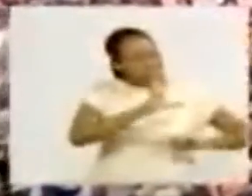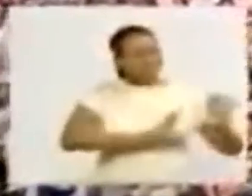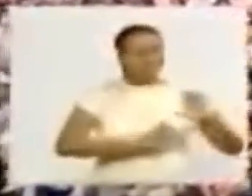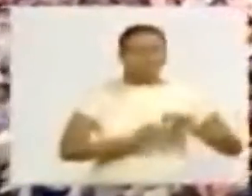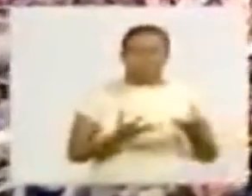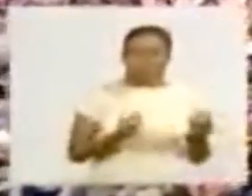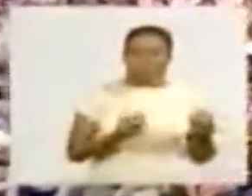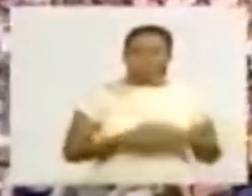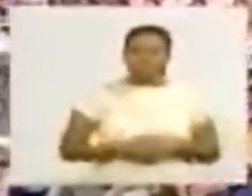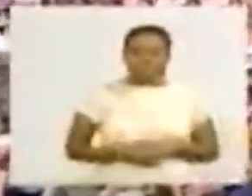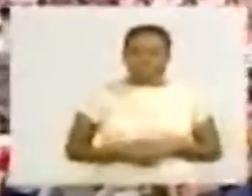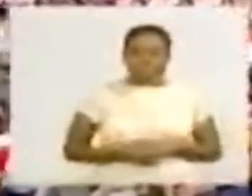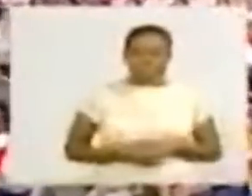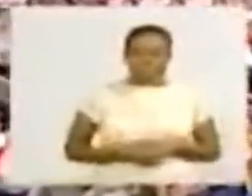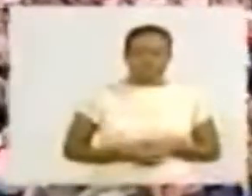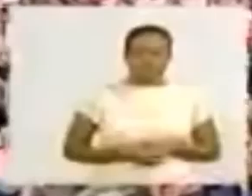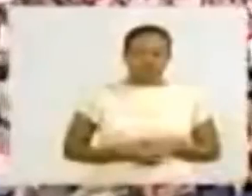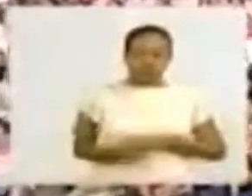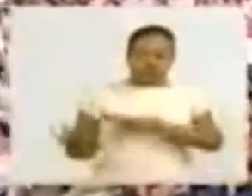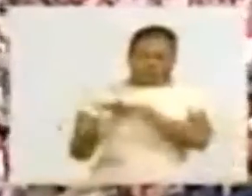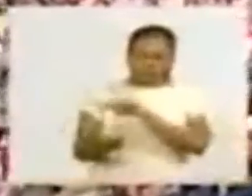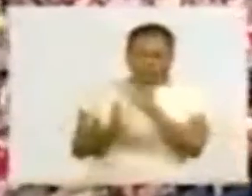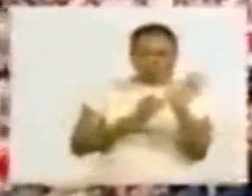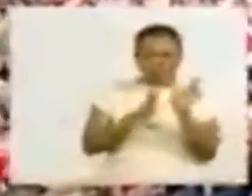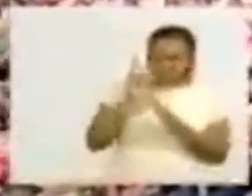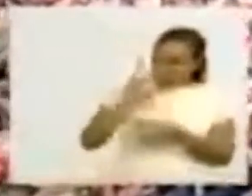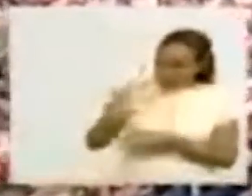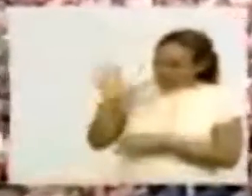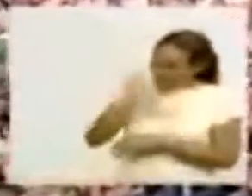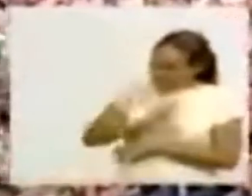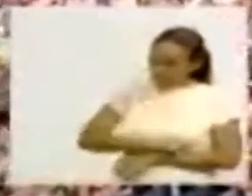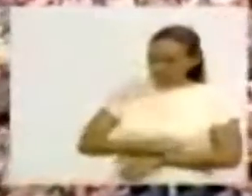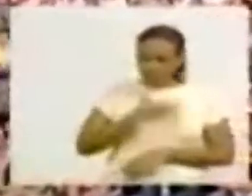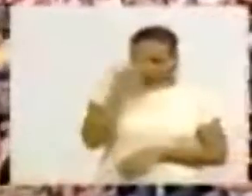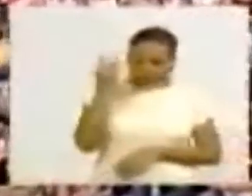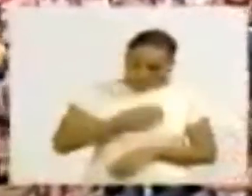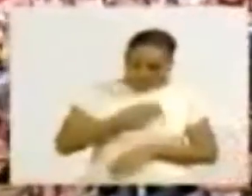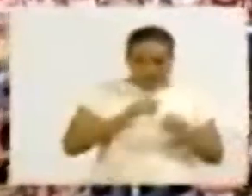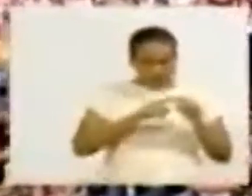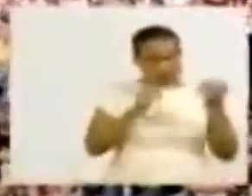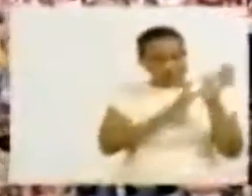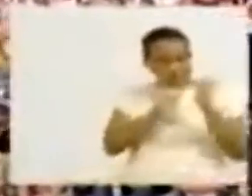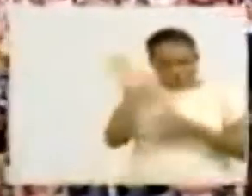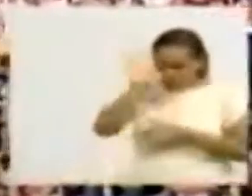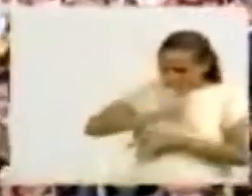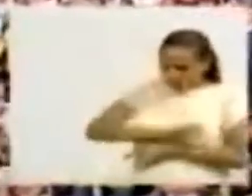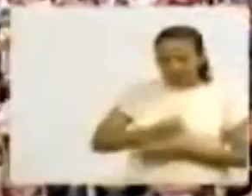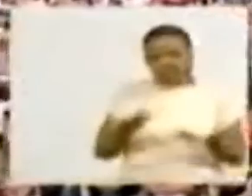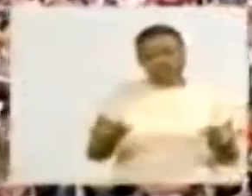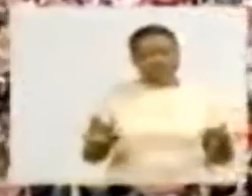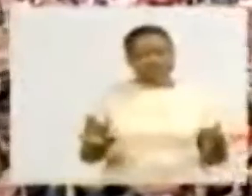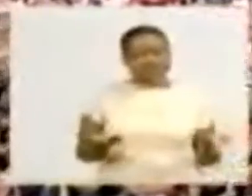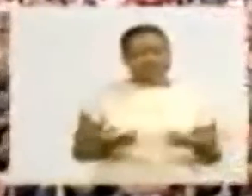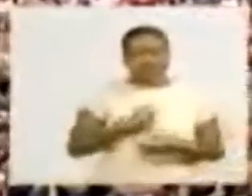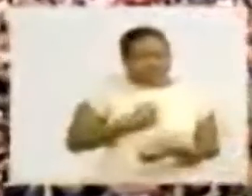Olhar para o jeito como ele olhava o mundo. Olhar para o jeito como ele olhava para a miséria humana. Olhar para o jeito que